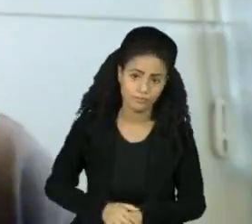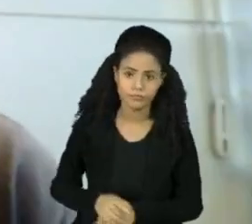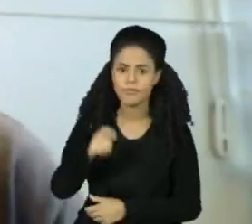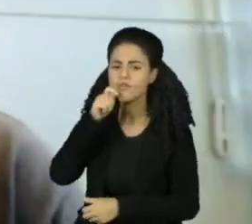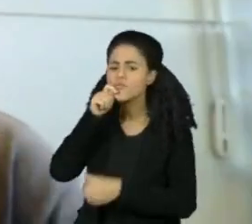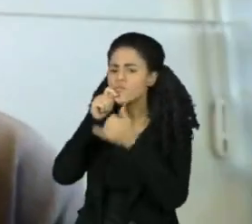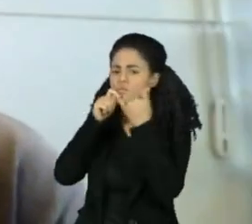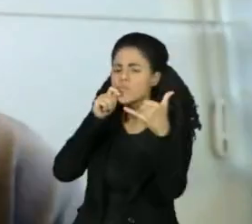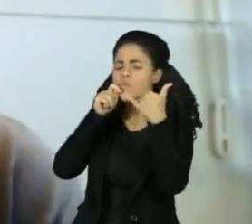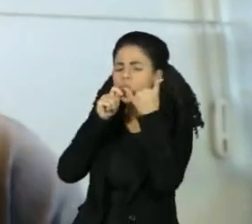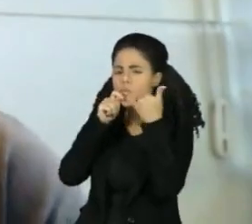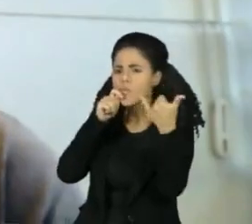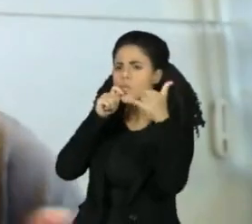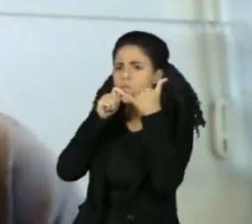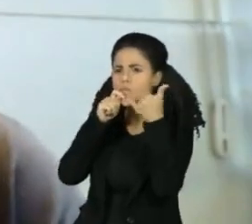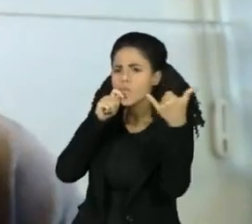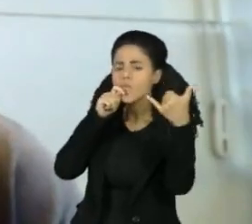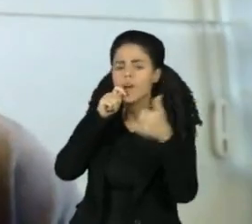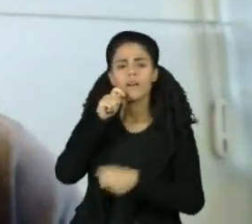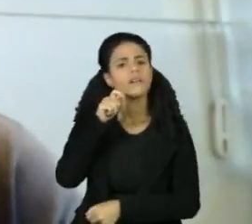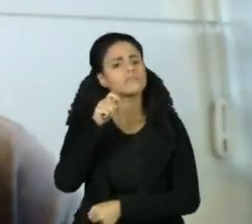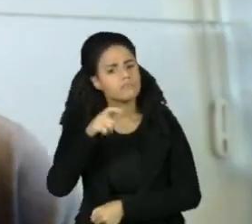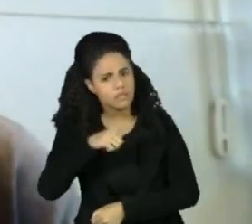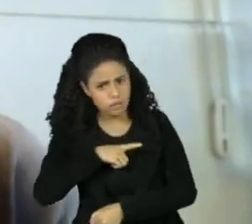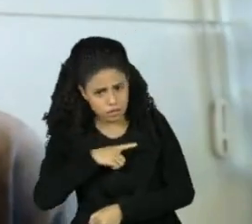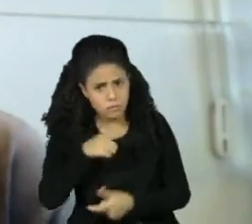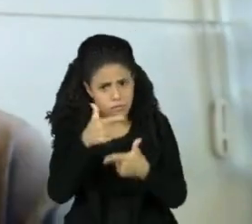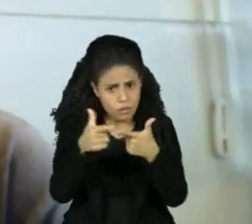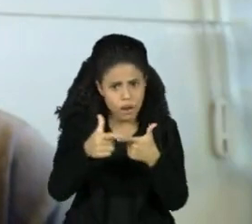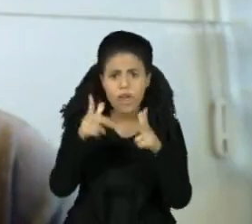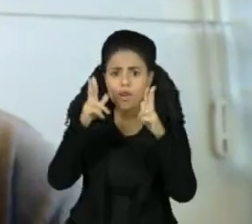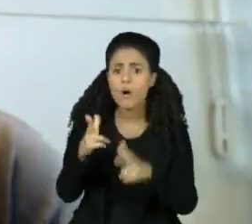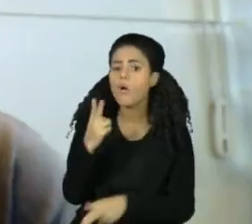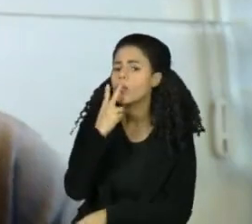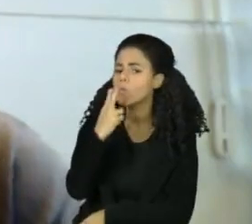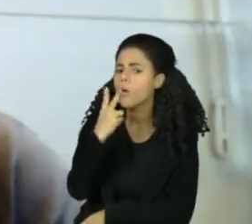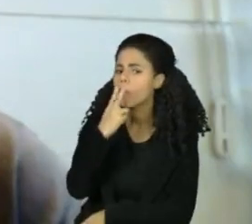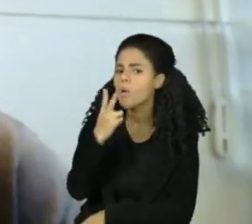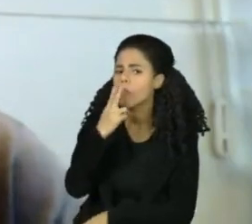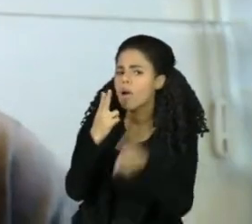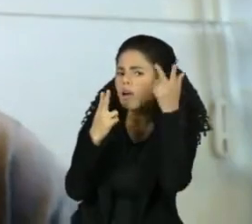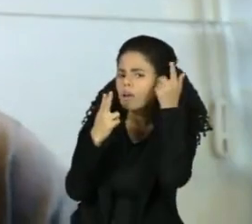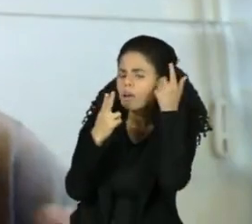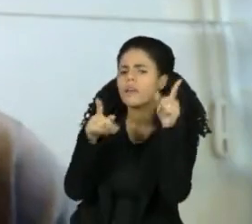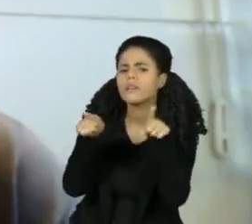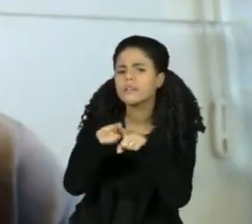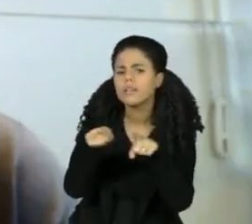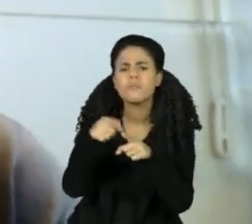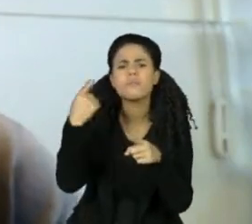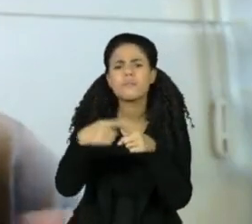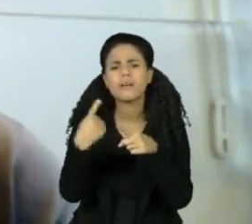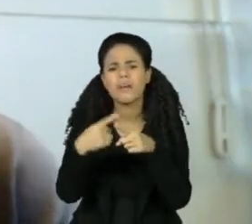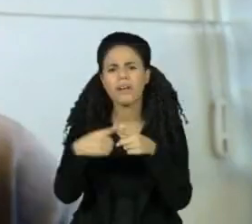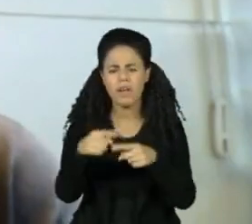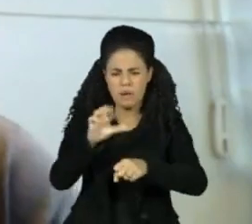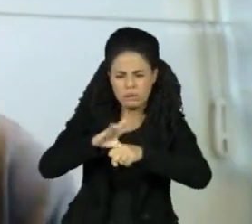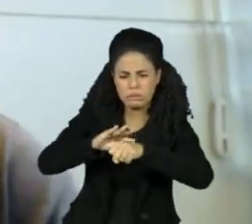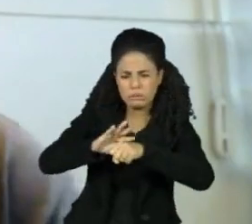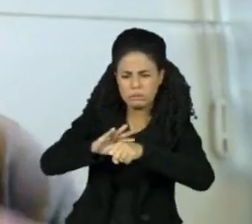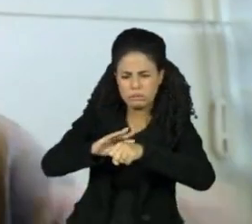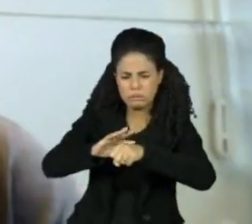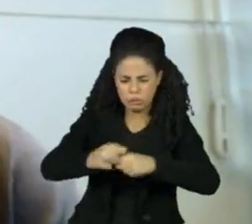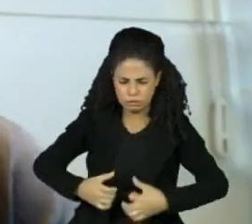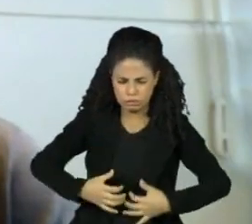cigarro eletrônico é cigarro. Ele tem os mesmos efeitos que o cigarro convencional, ou seja, todas aquelas doenças que nós sabemos,